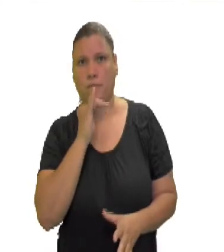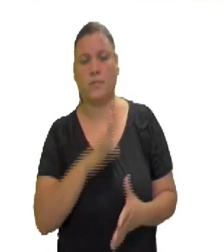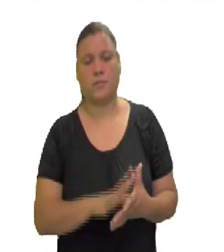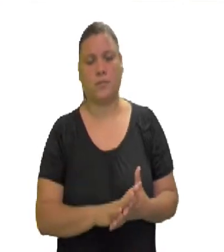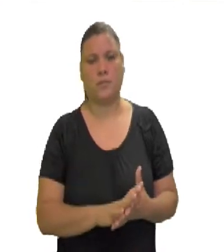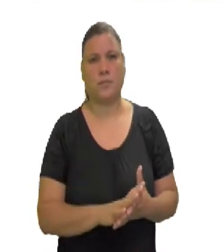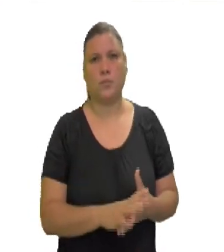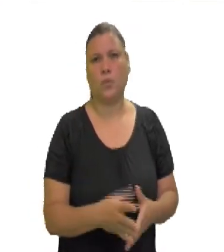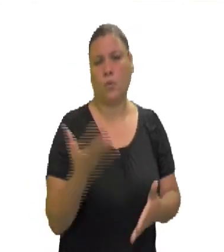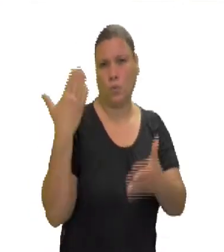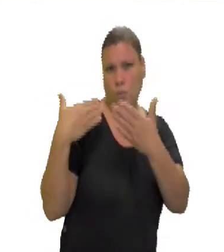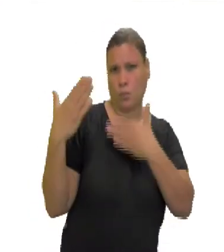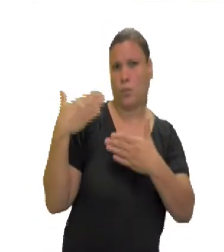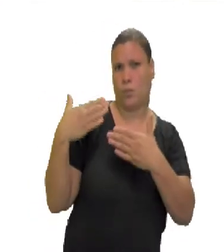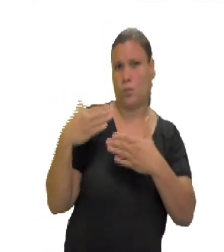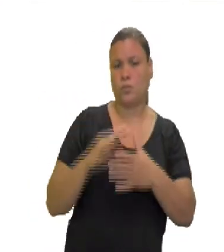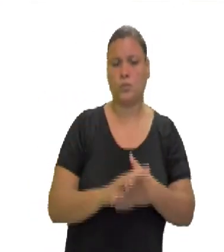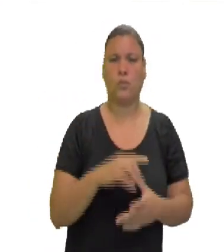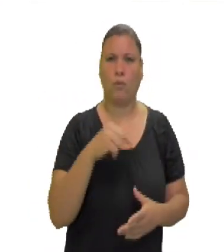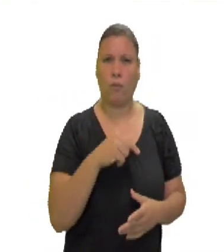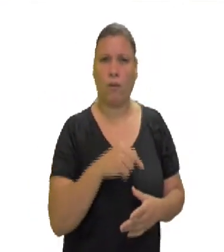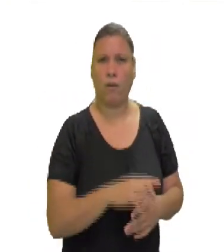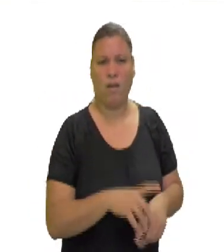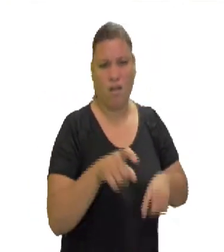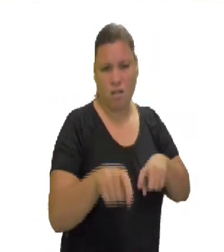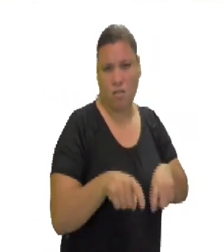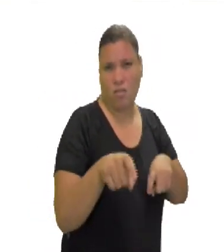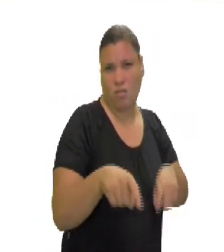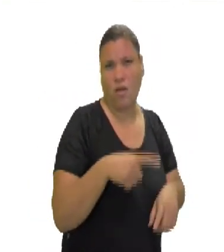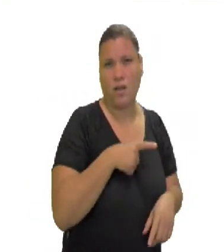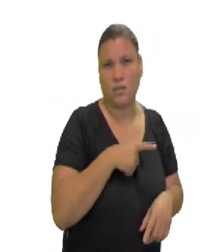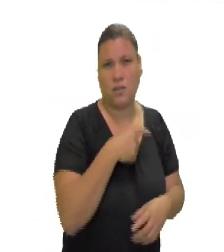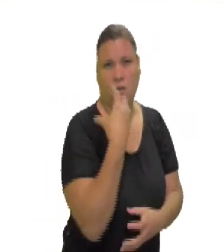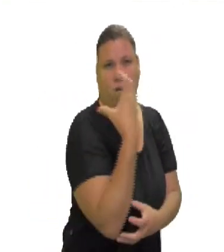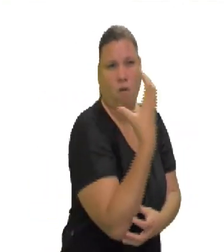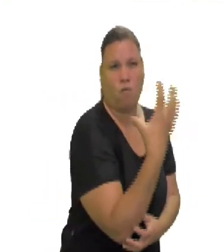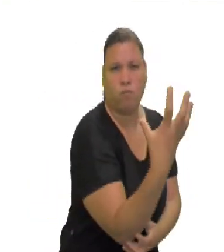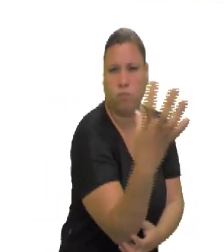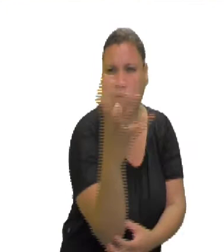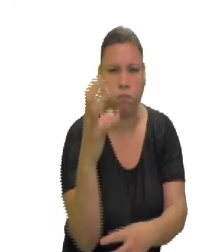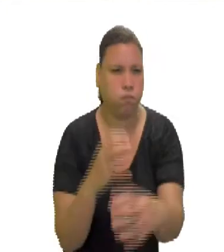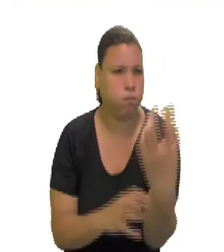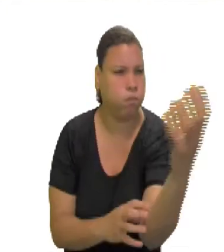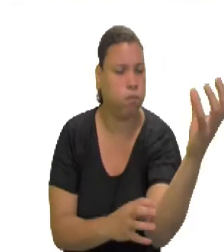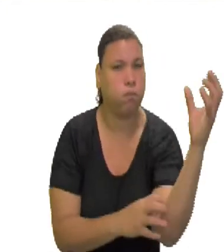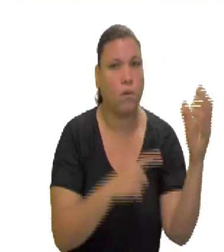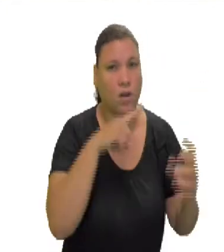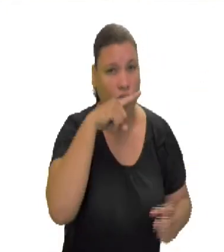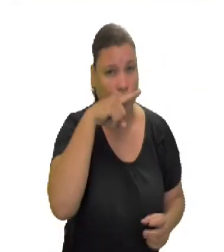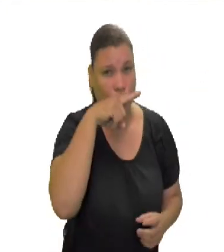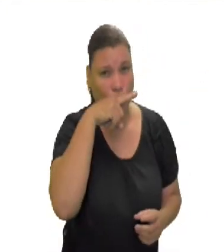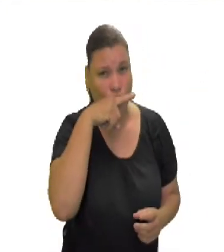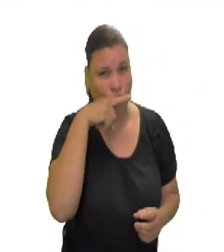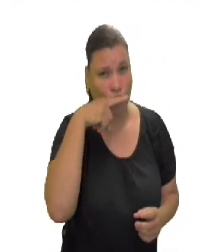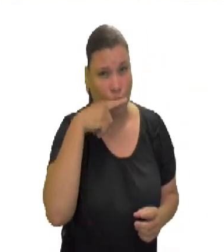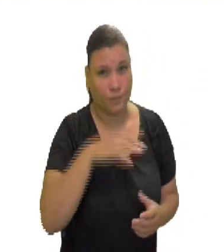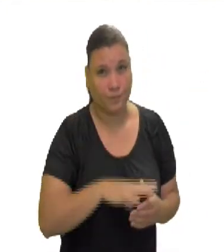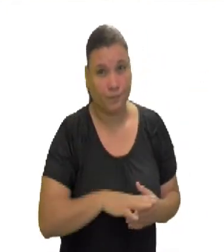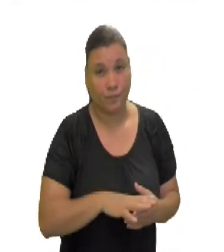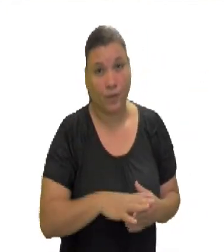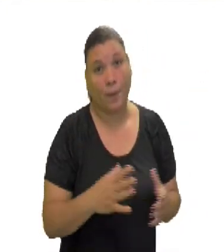estrutura muito grande. Então eram fazendas enormes, plantações enormes. E com o ouro já era